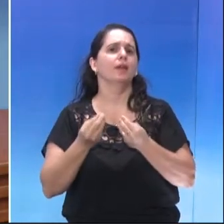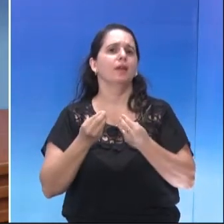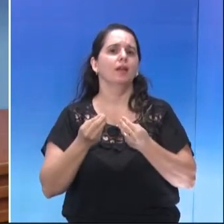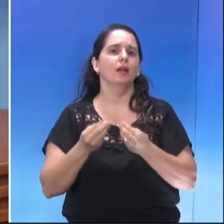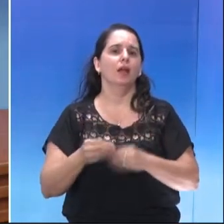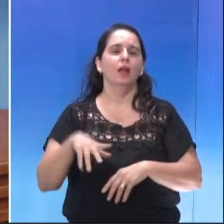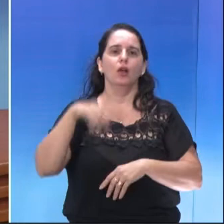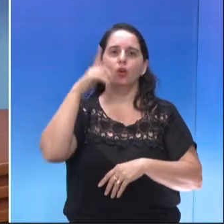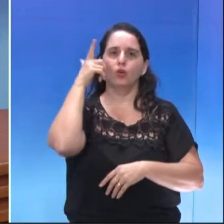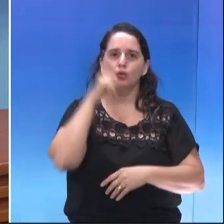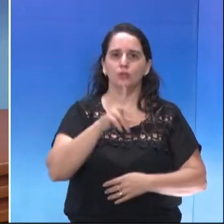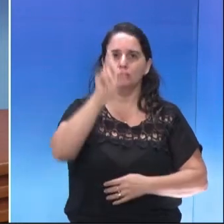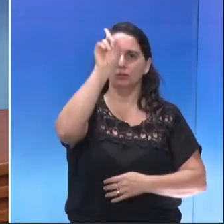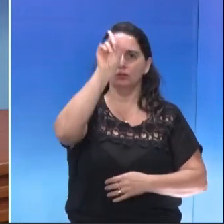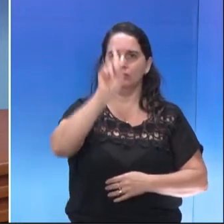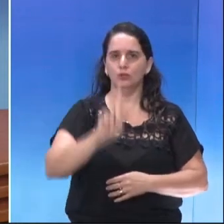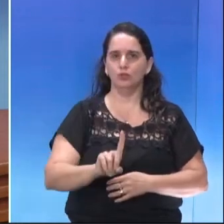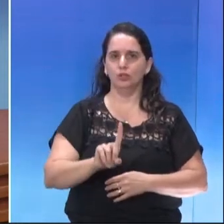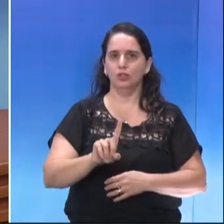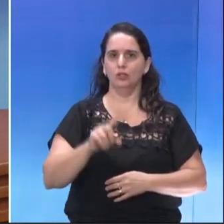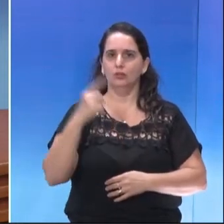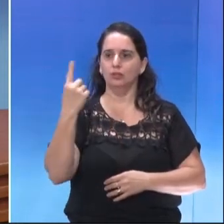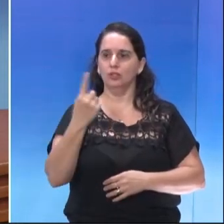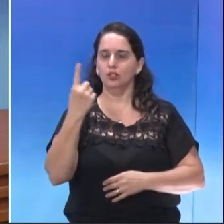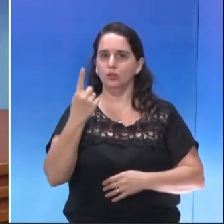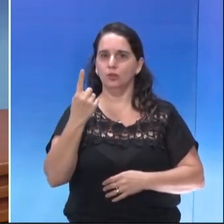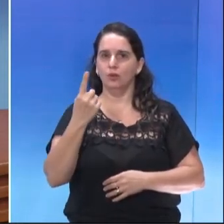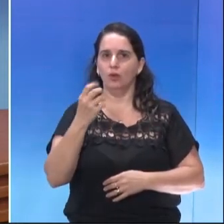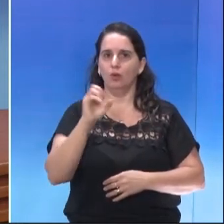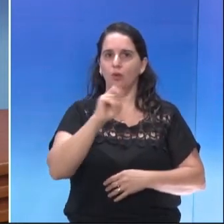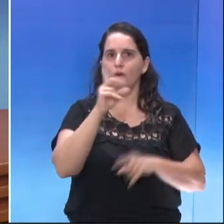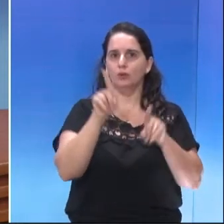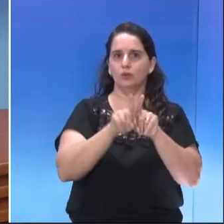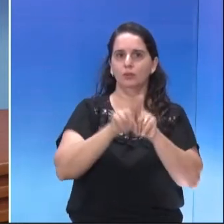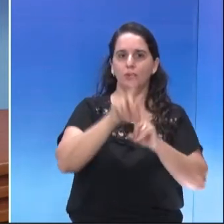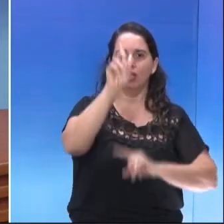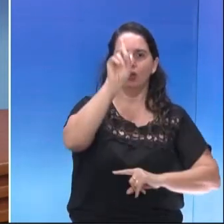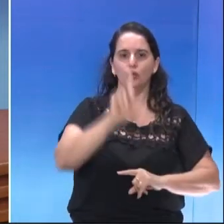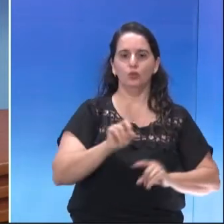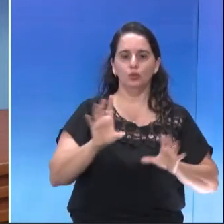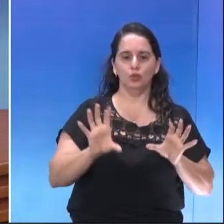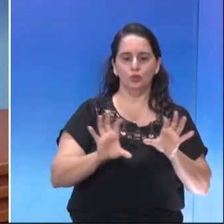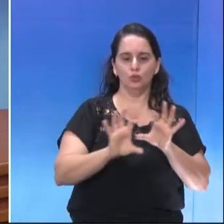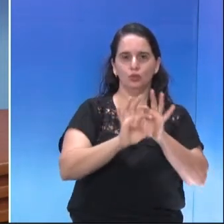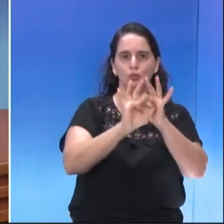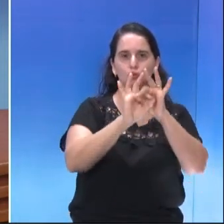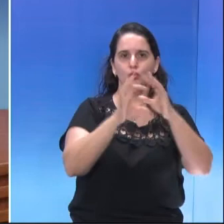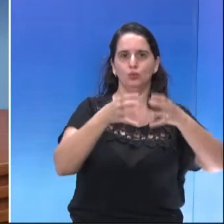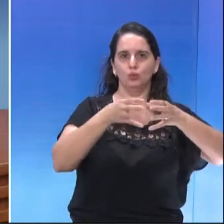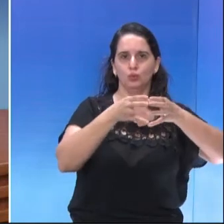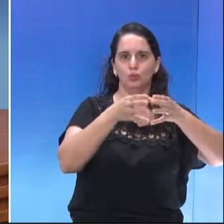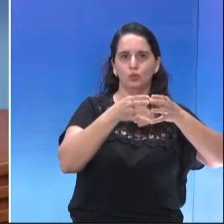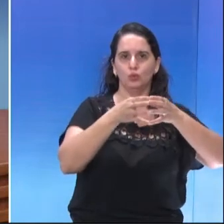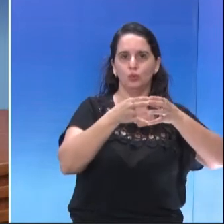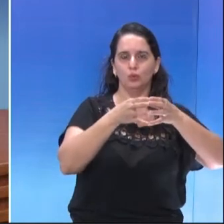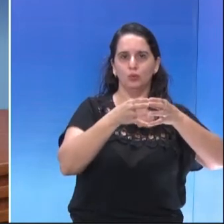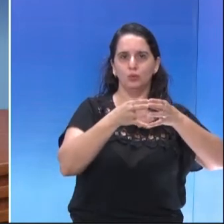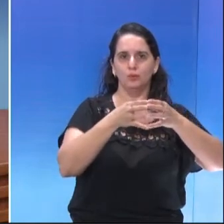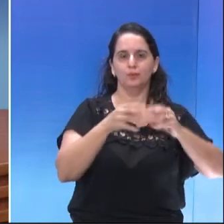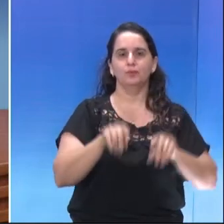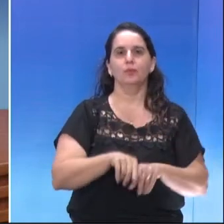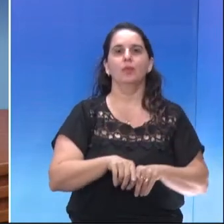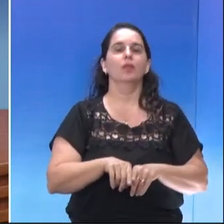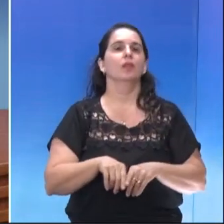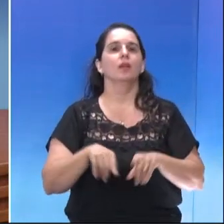os direitos individuais ou coletivos da sociedade. Para quê? Para garantir o